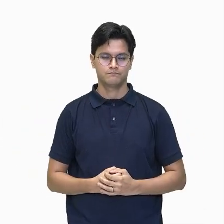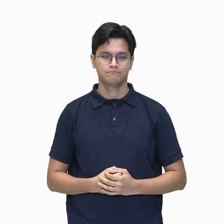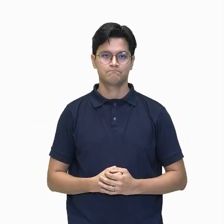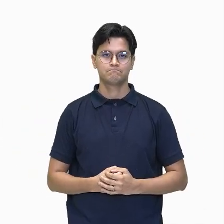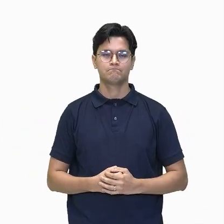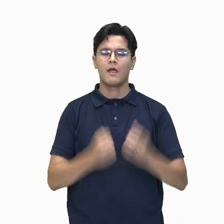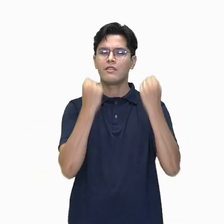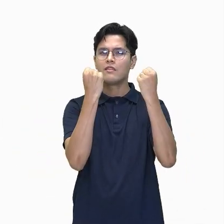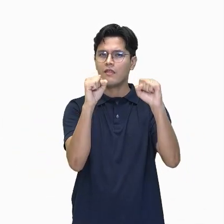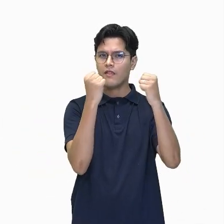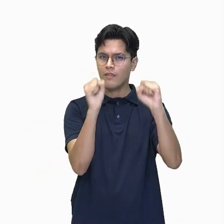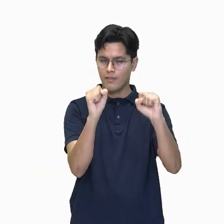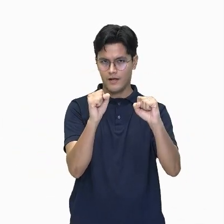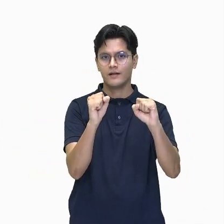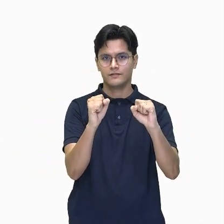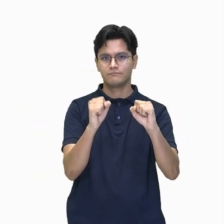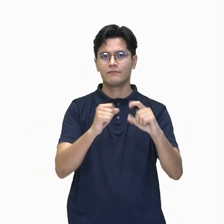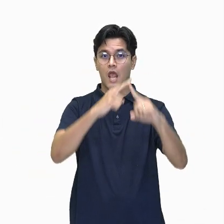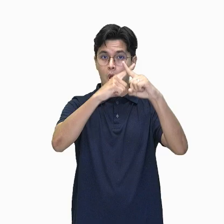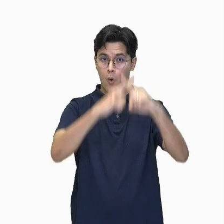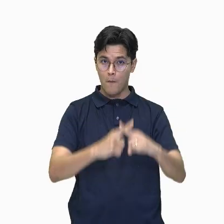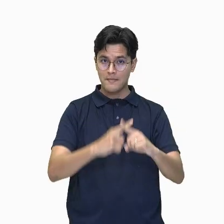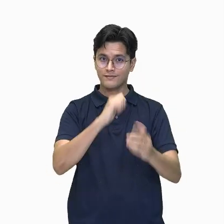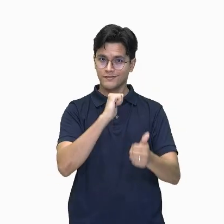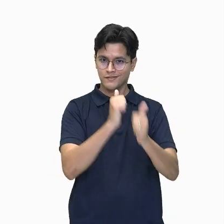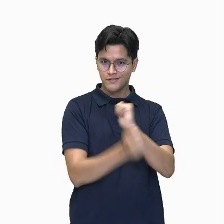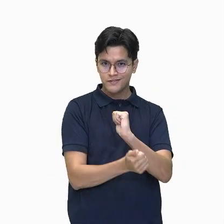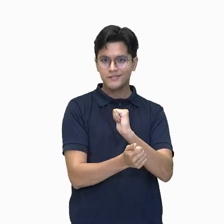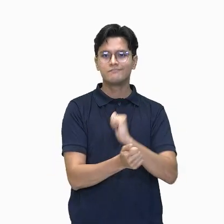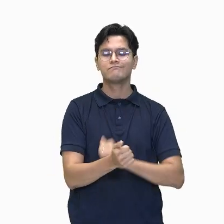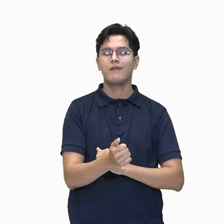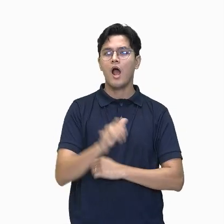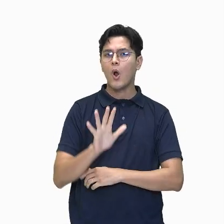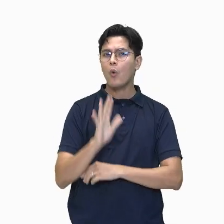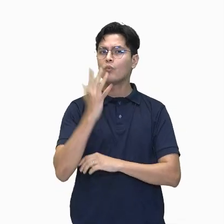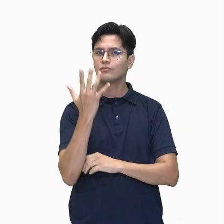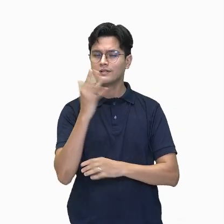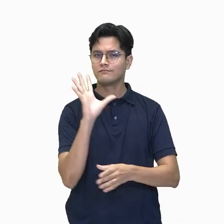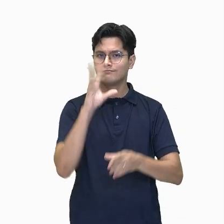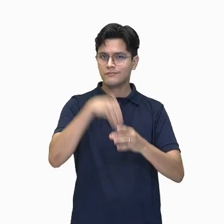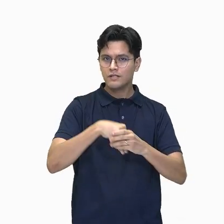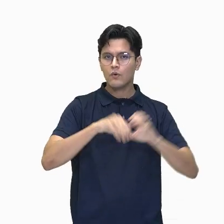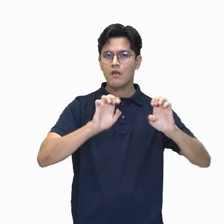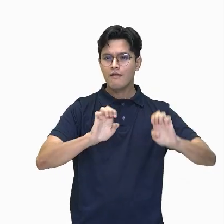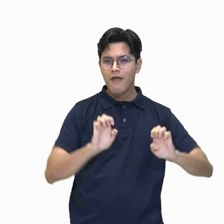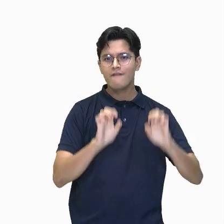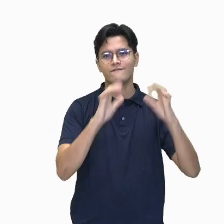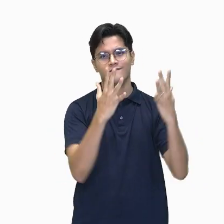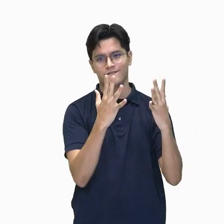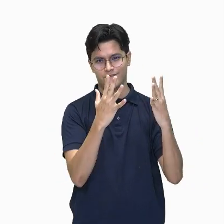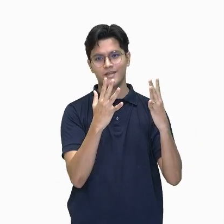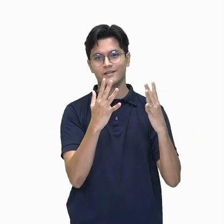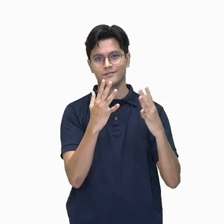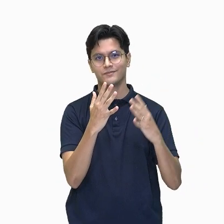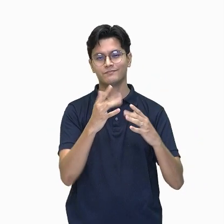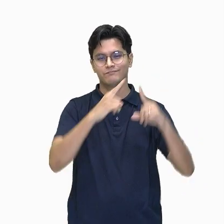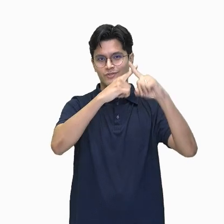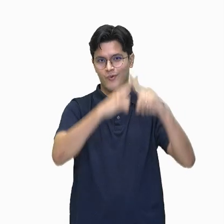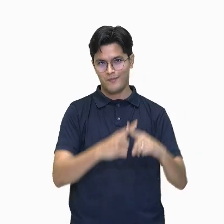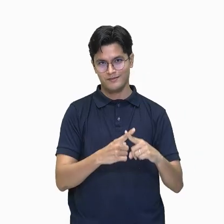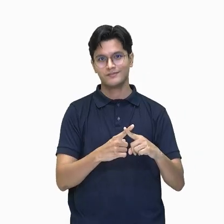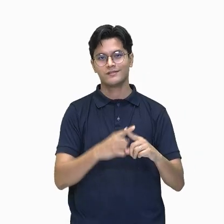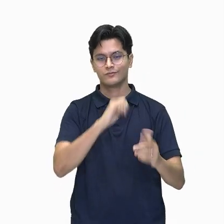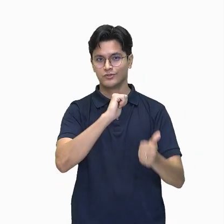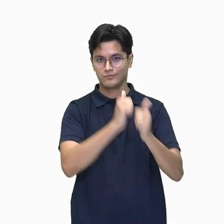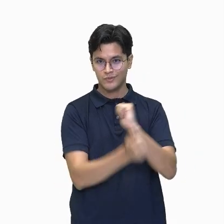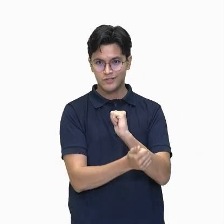nós vamos ver que esse tipo de ginástica se faz presente em eventos, obviamente, de competição, onde você está